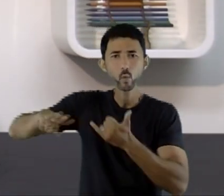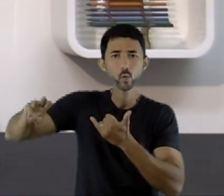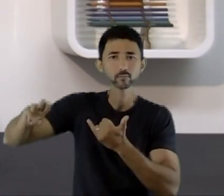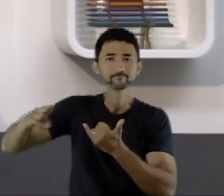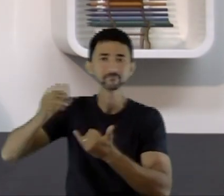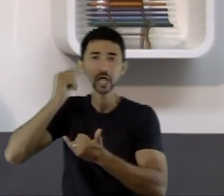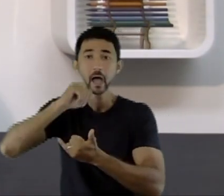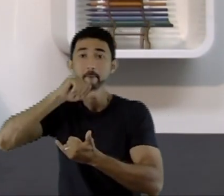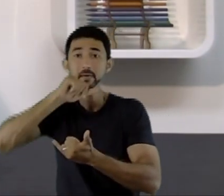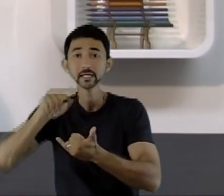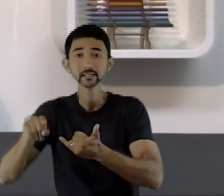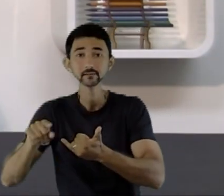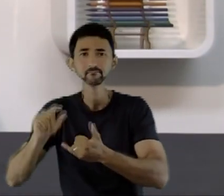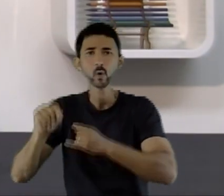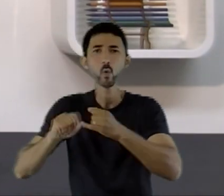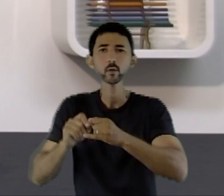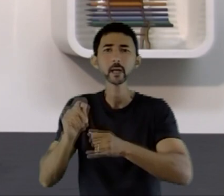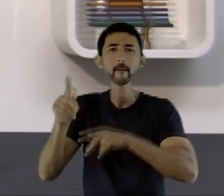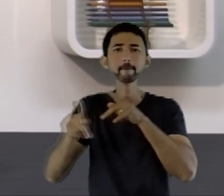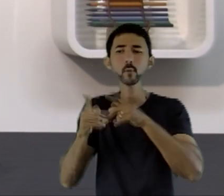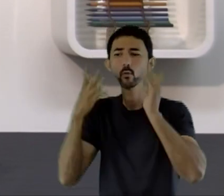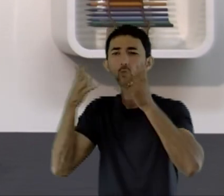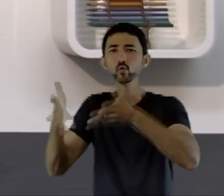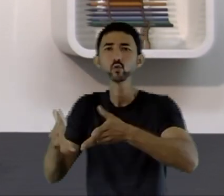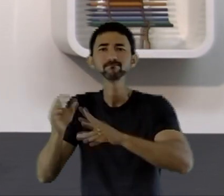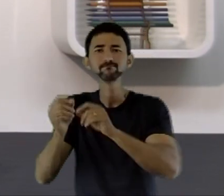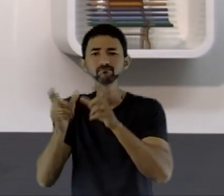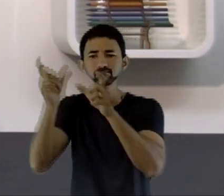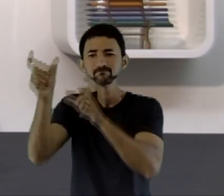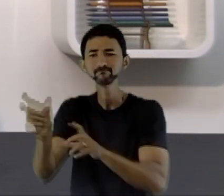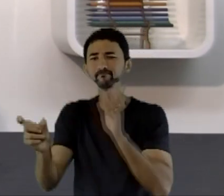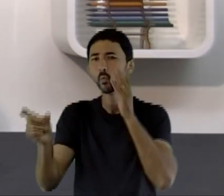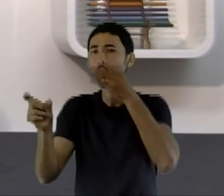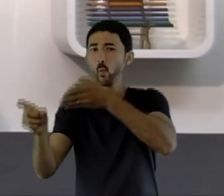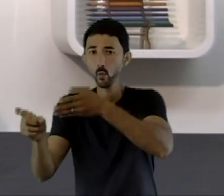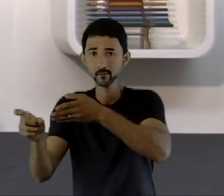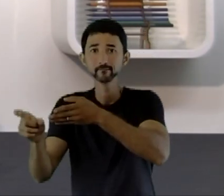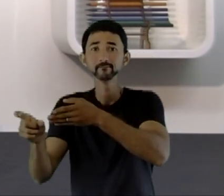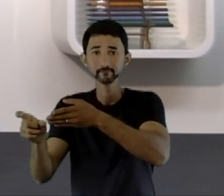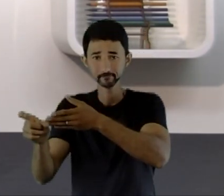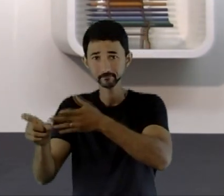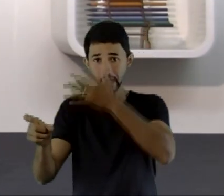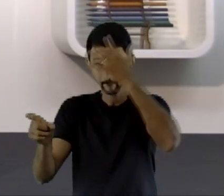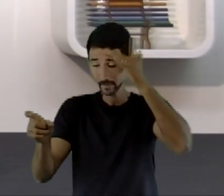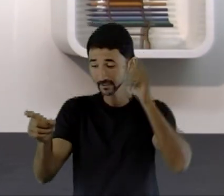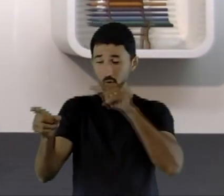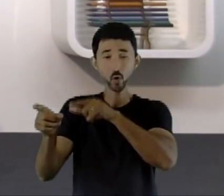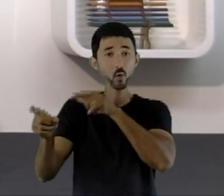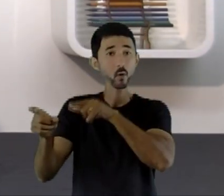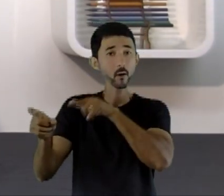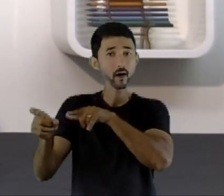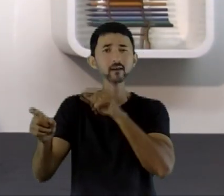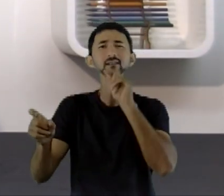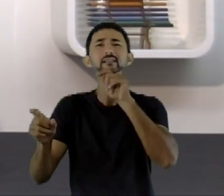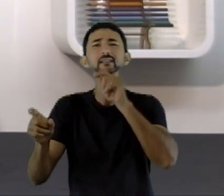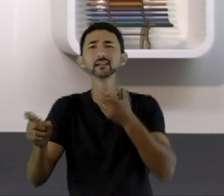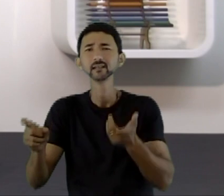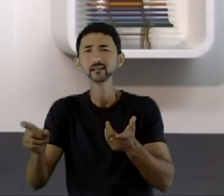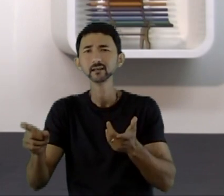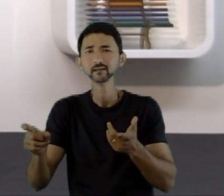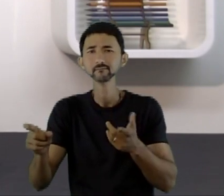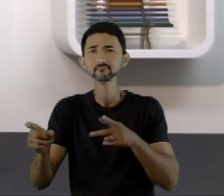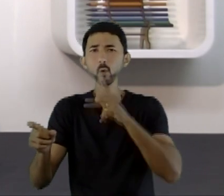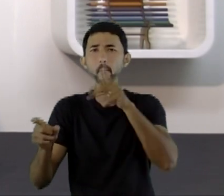uma mensagem. Quem é o público-alvo do seu texto? É a pessoa para quem você mandou a mensagem.